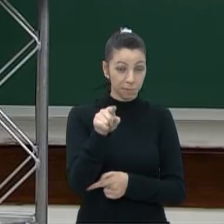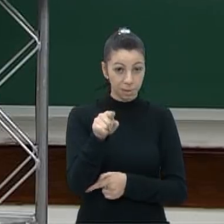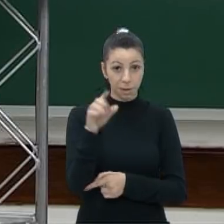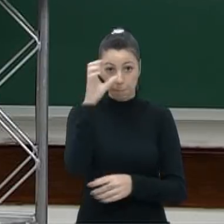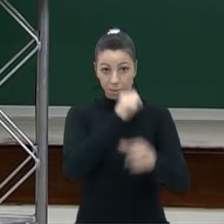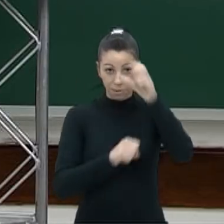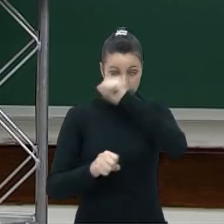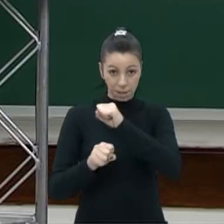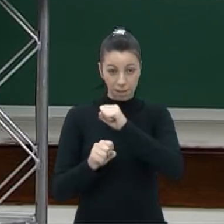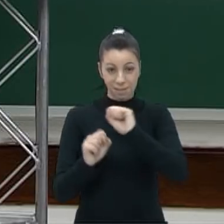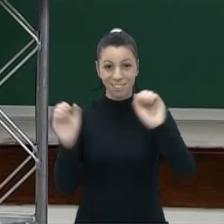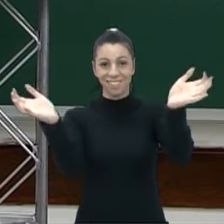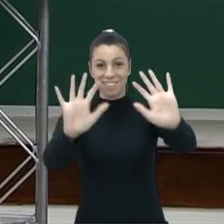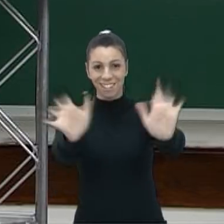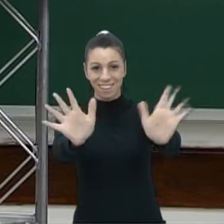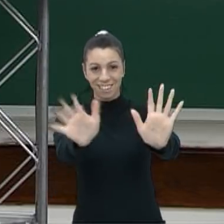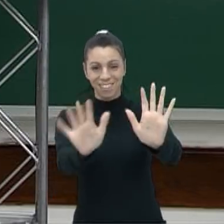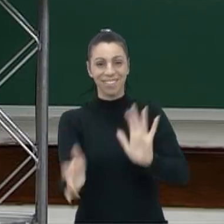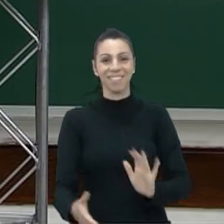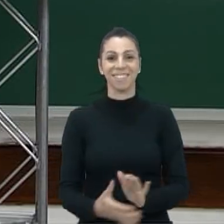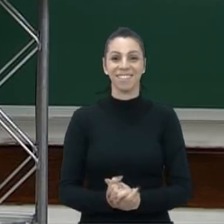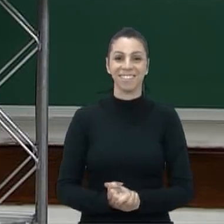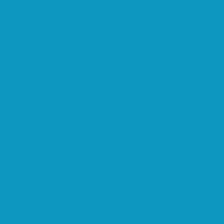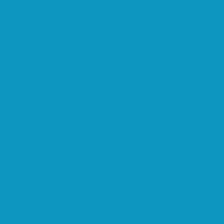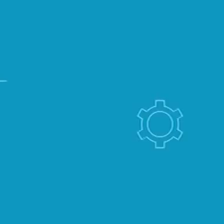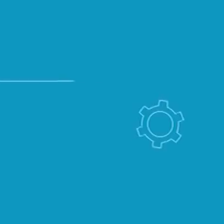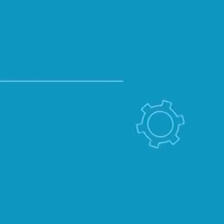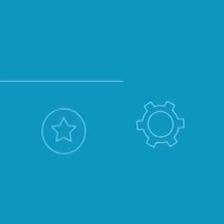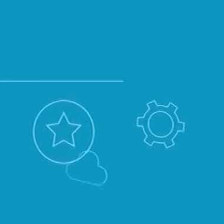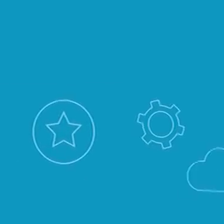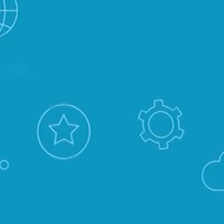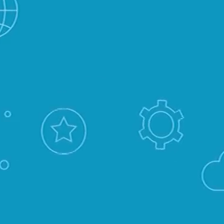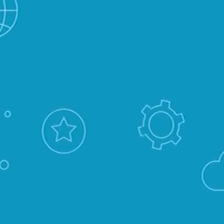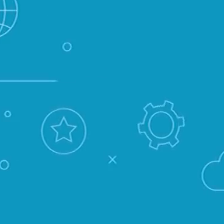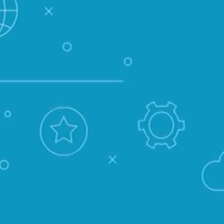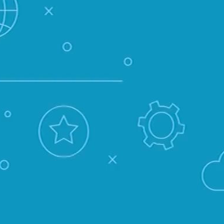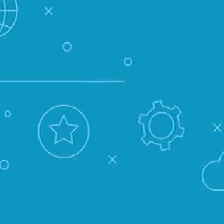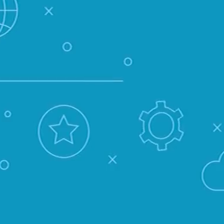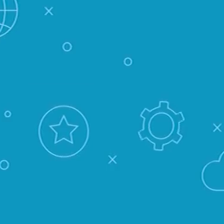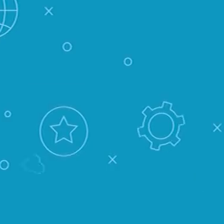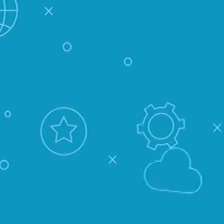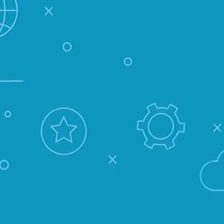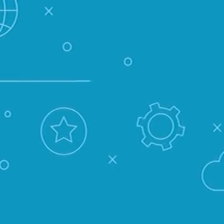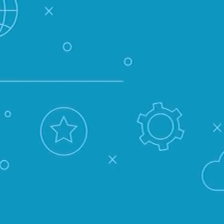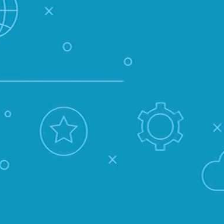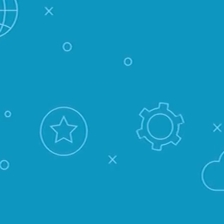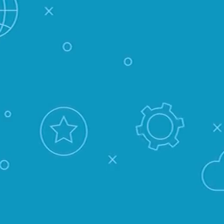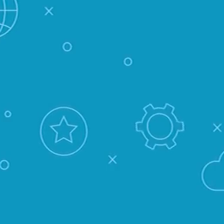aprendizado. Até mais, gente!